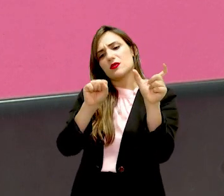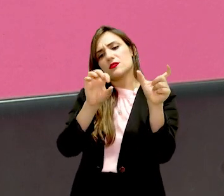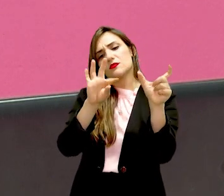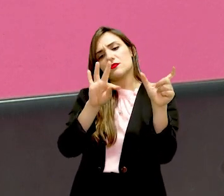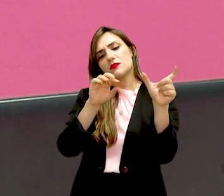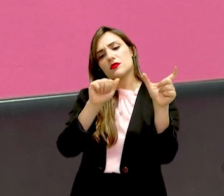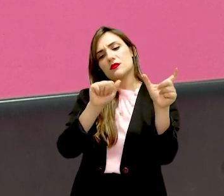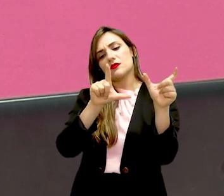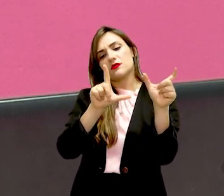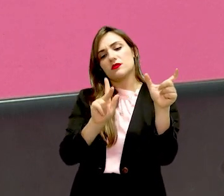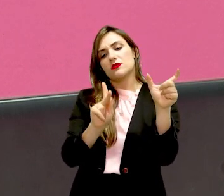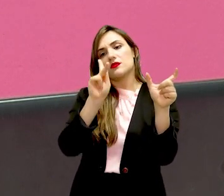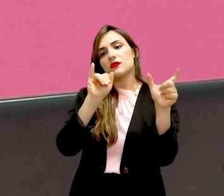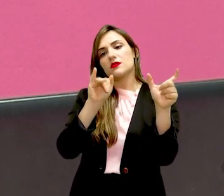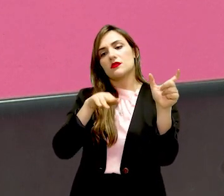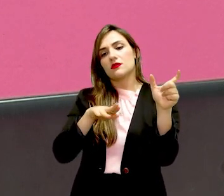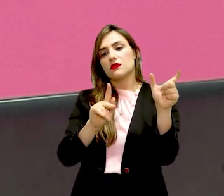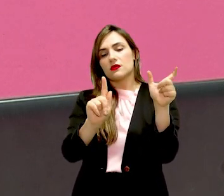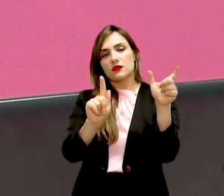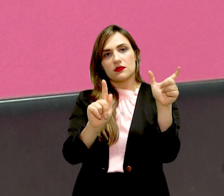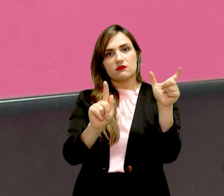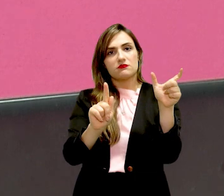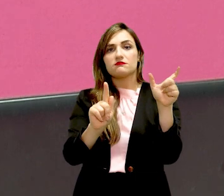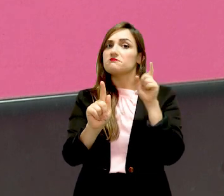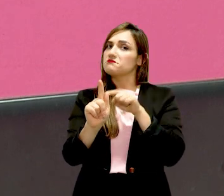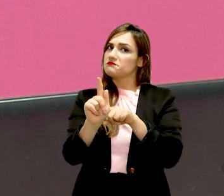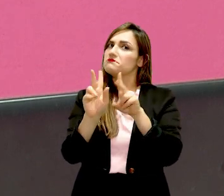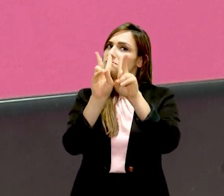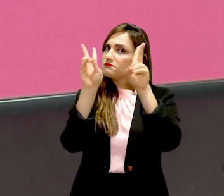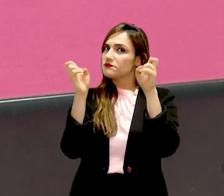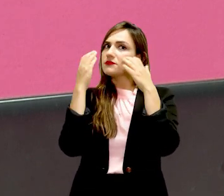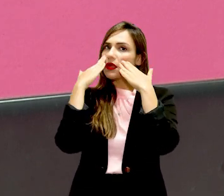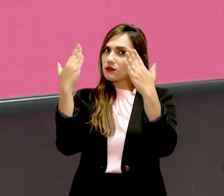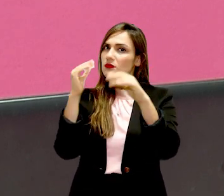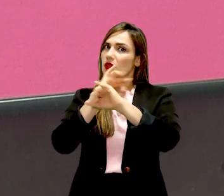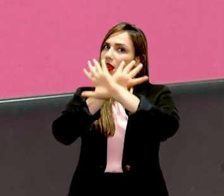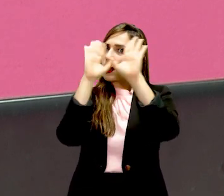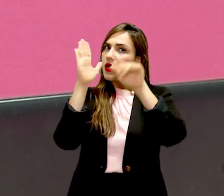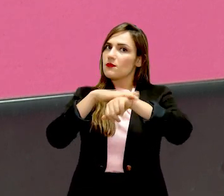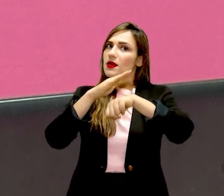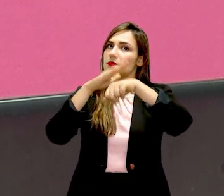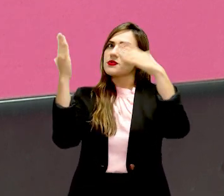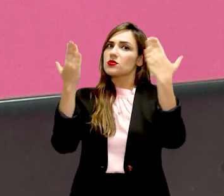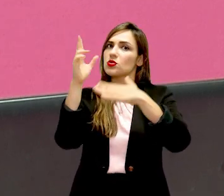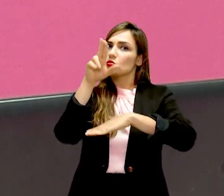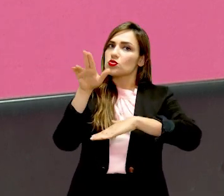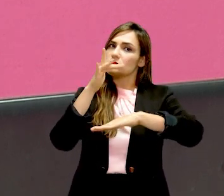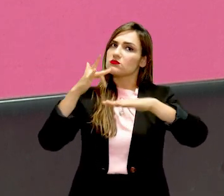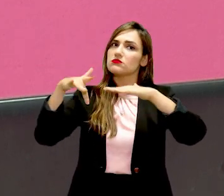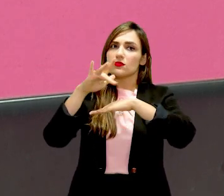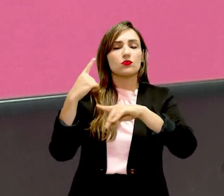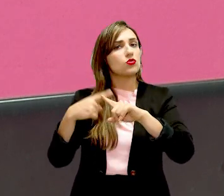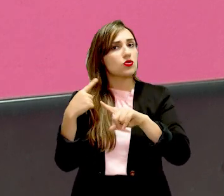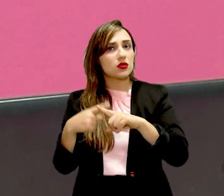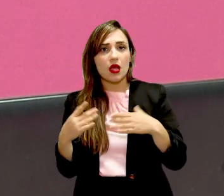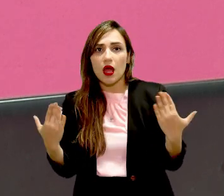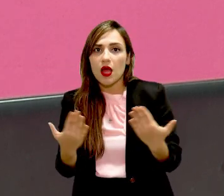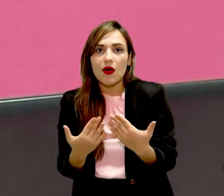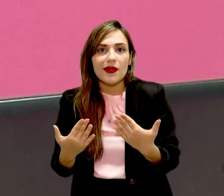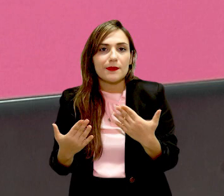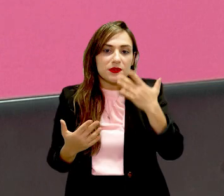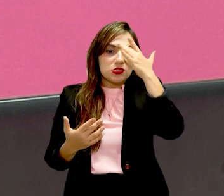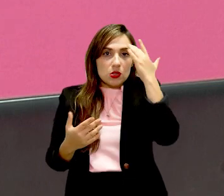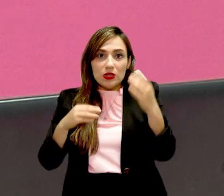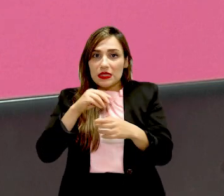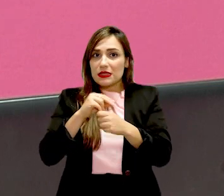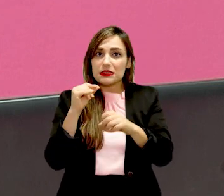né? A gente começou a observar que esse assunto, que esse tema, ele se tornou mais evidente com as redes sociais, com as pessoas de repente